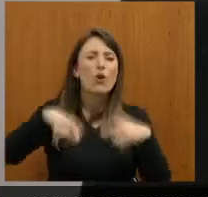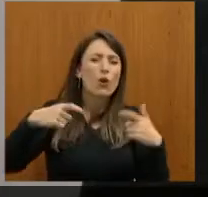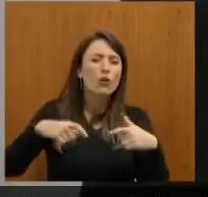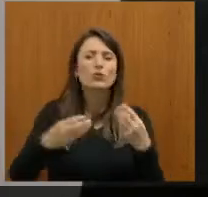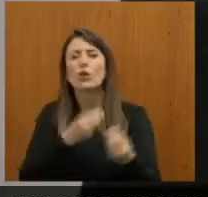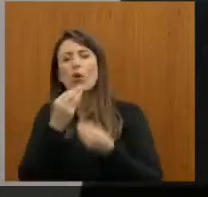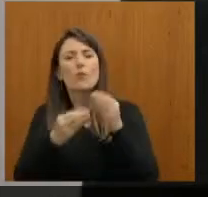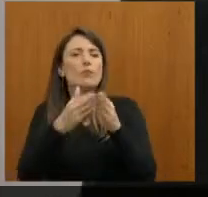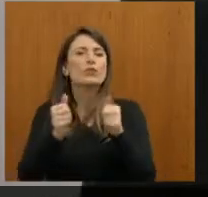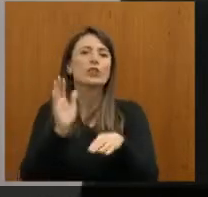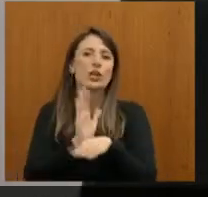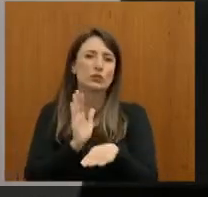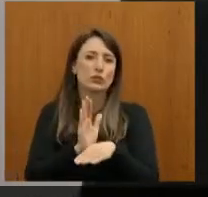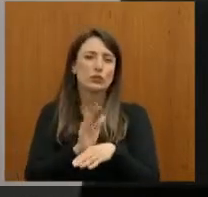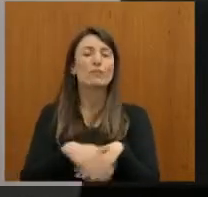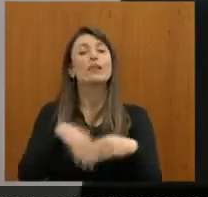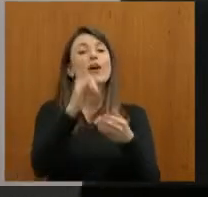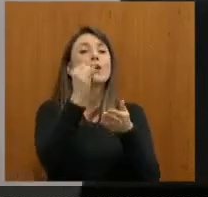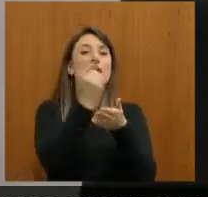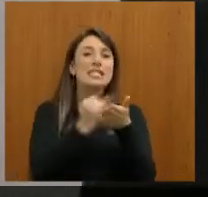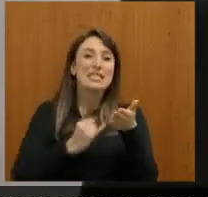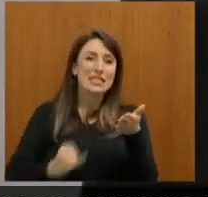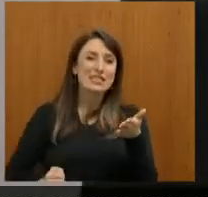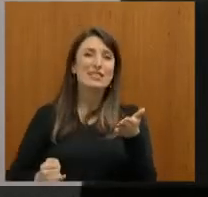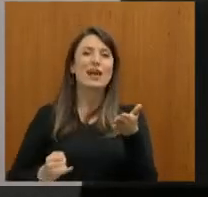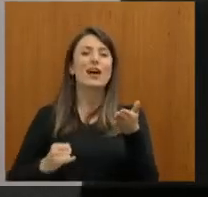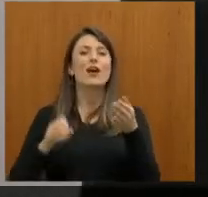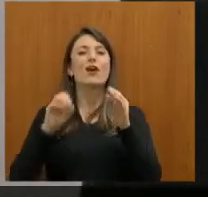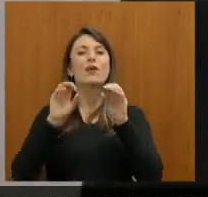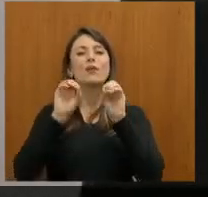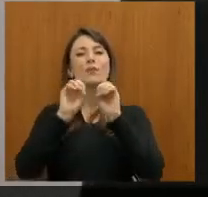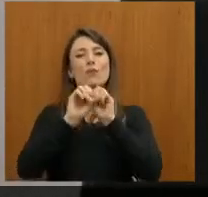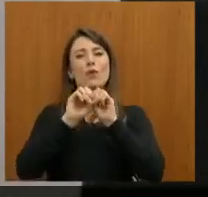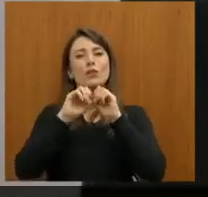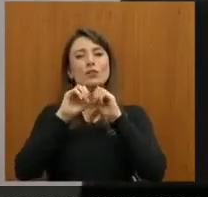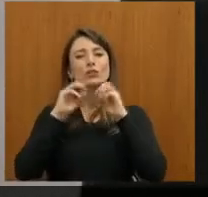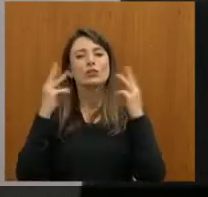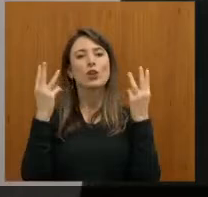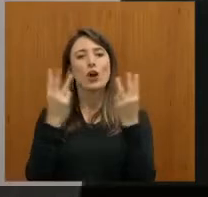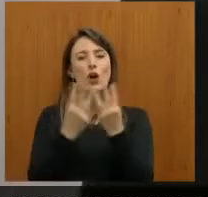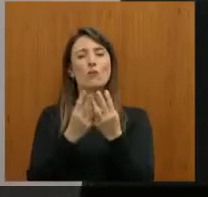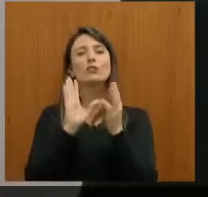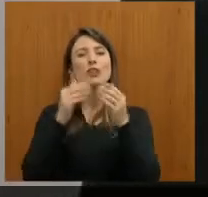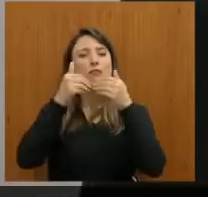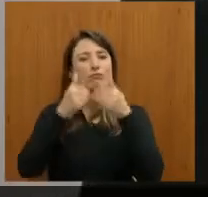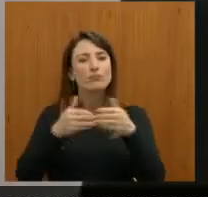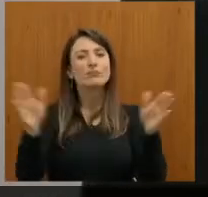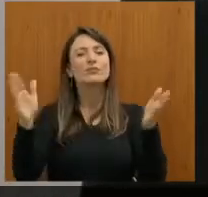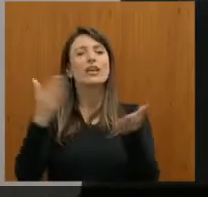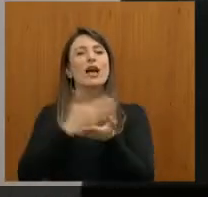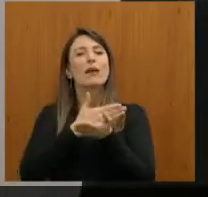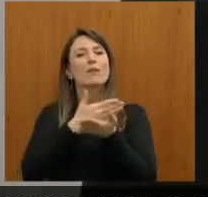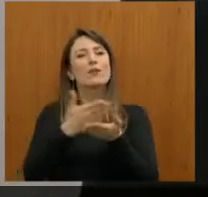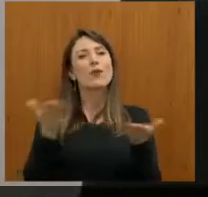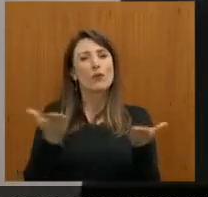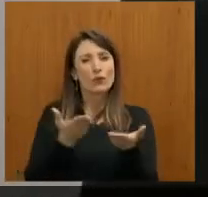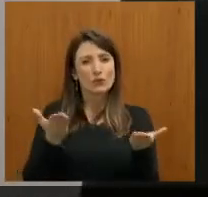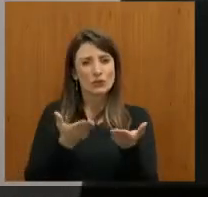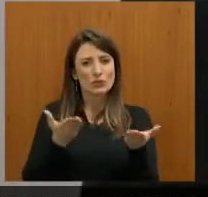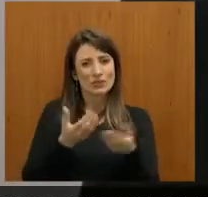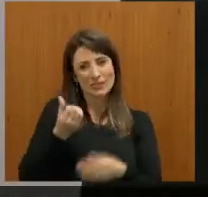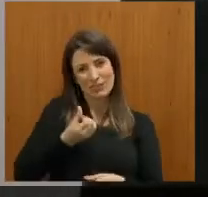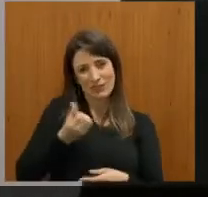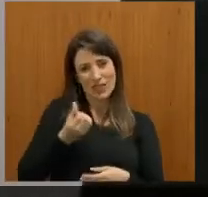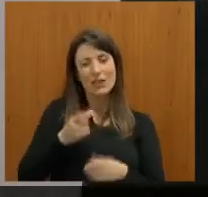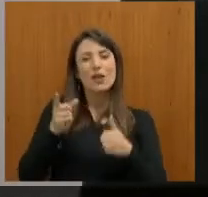estão abertas a partir de hoje sexta-feira o primeiro encontro Será no dia vinte